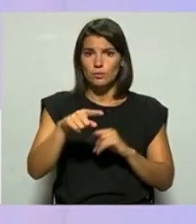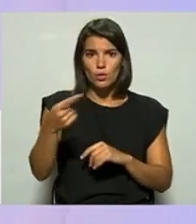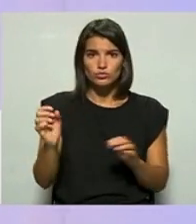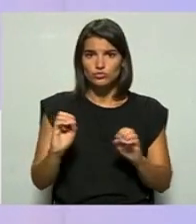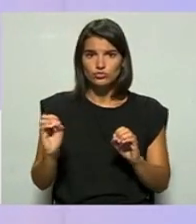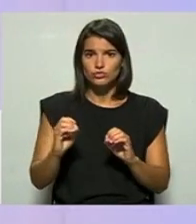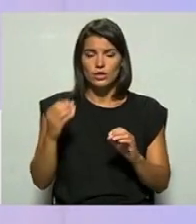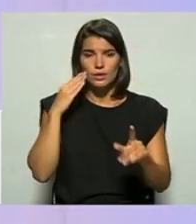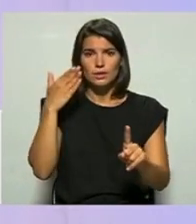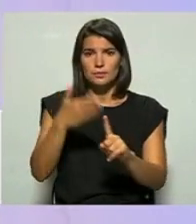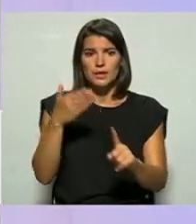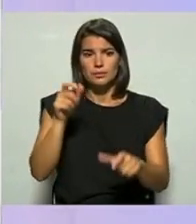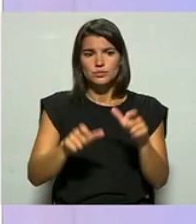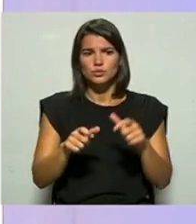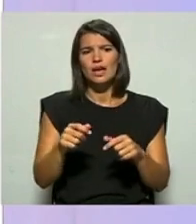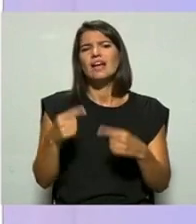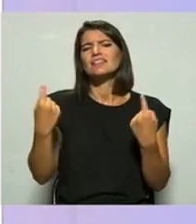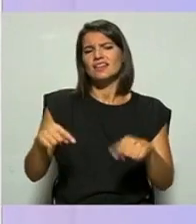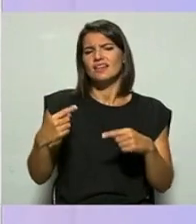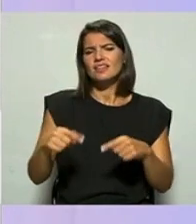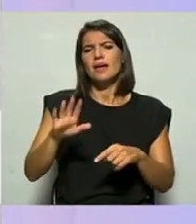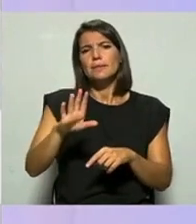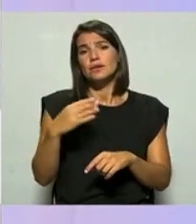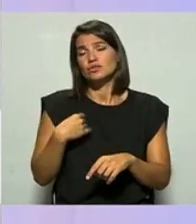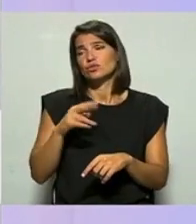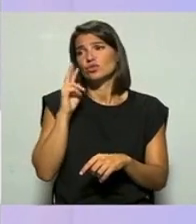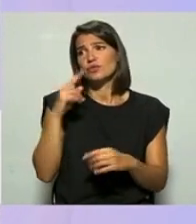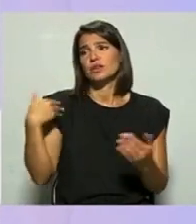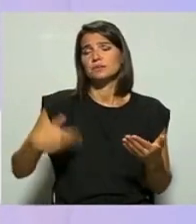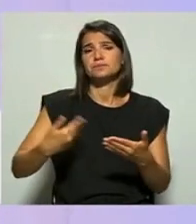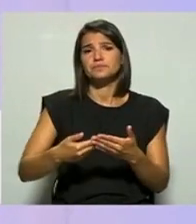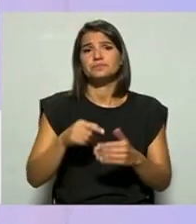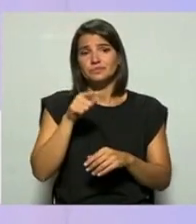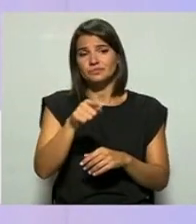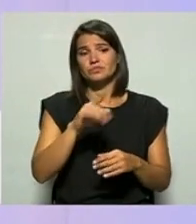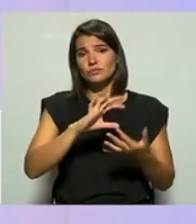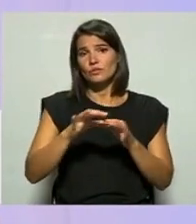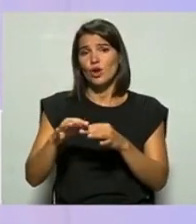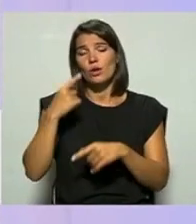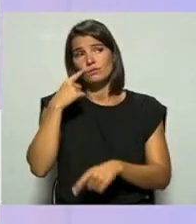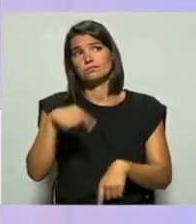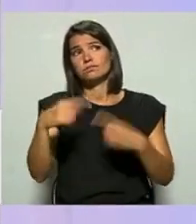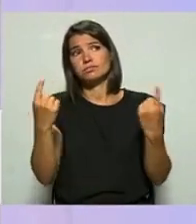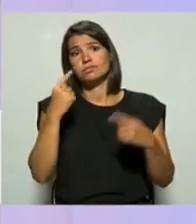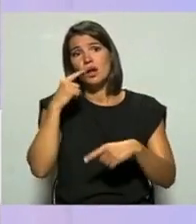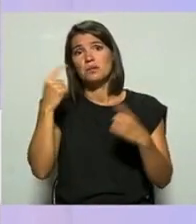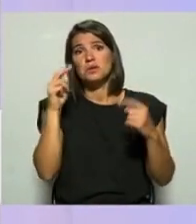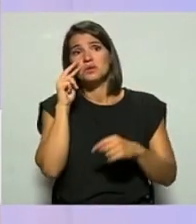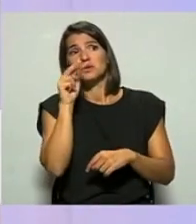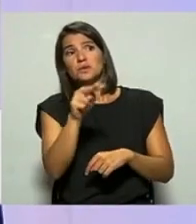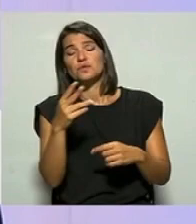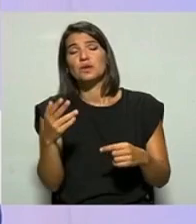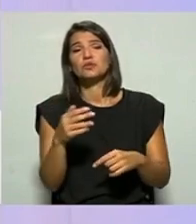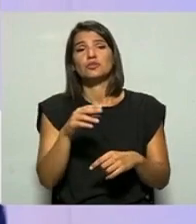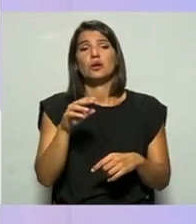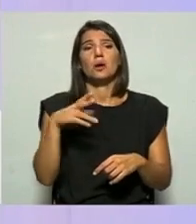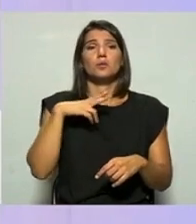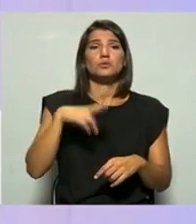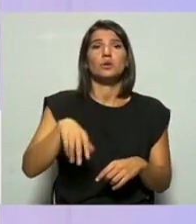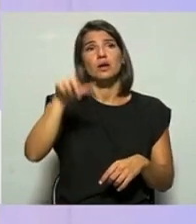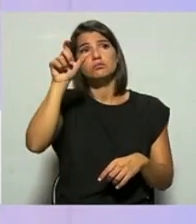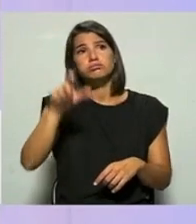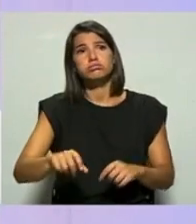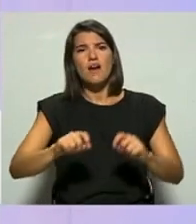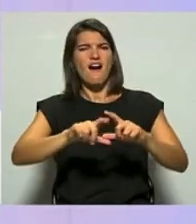problemas não tem esse foco nos times aquilo que eu tenho vindo a seguir e na sequência dos anúncios que vai ser plasmadas por escritório